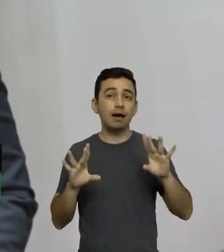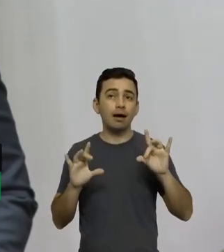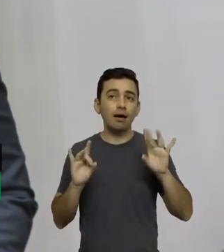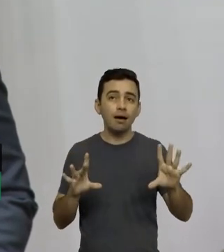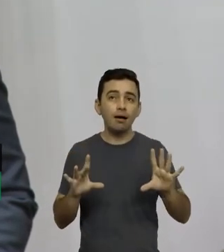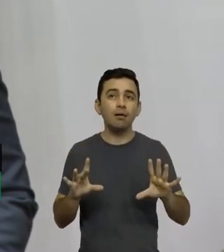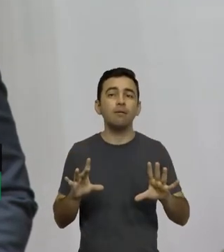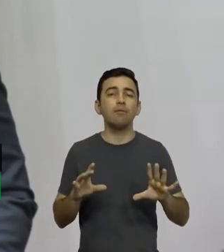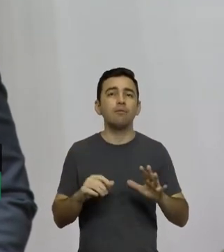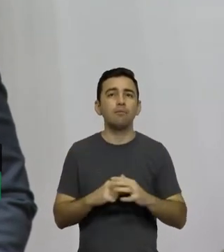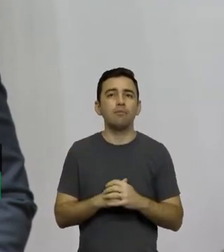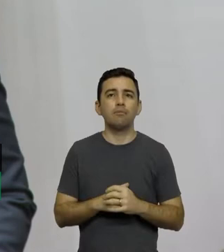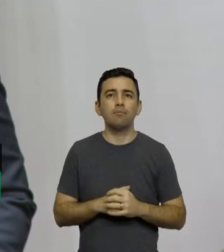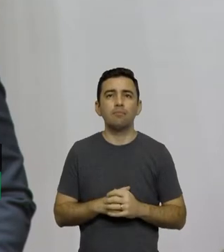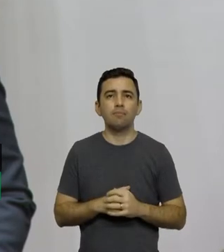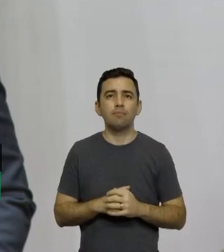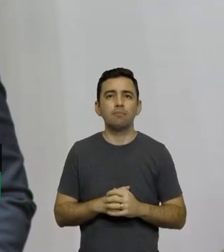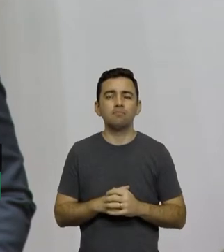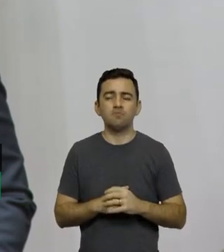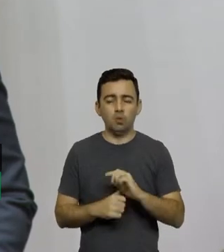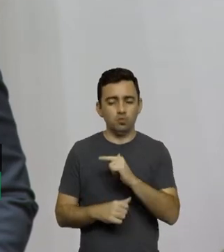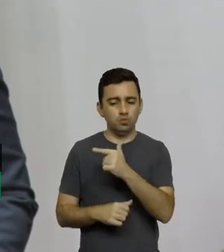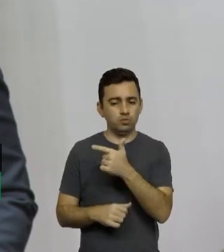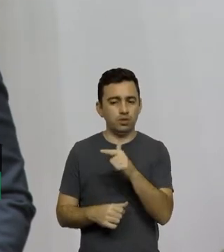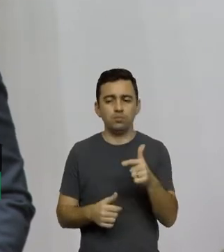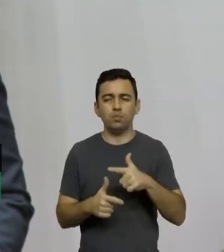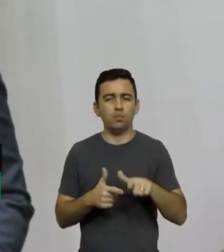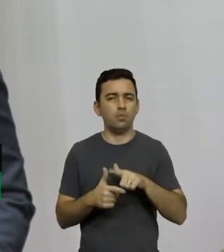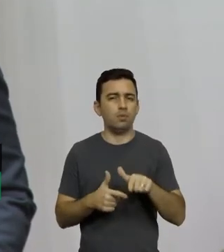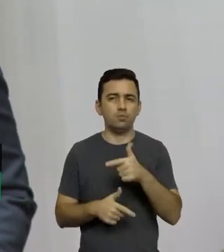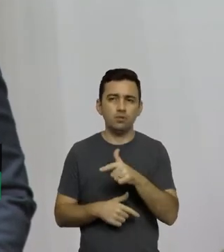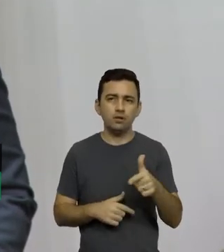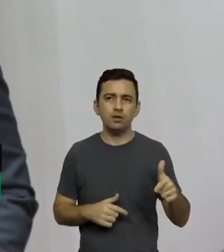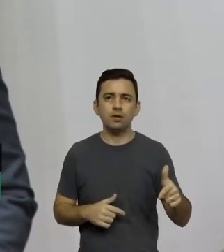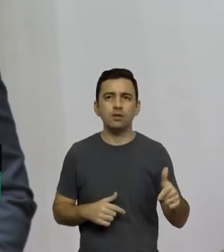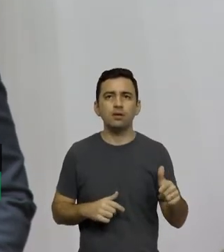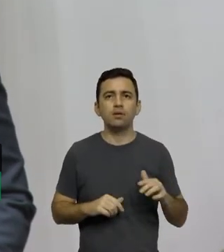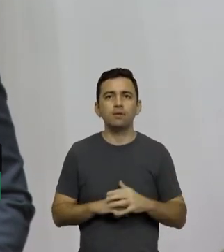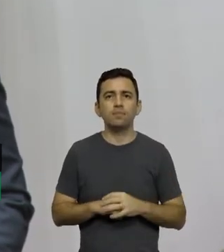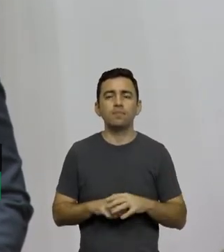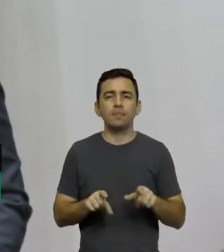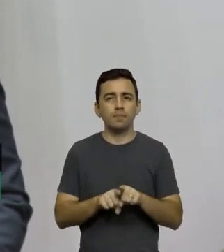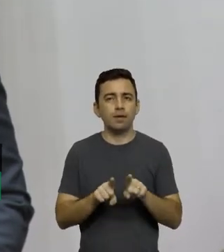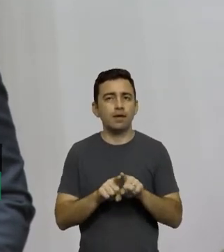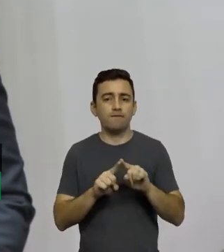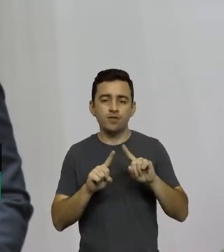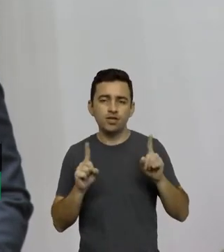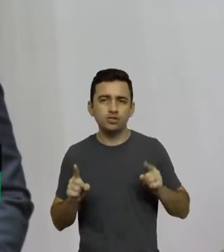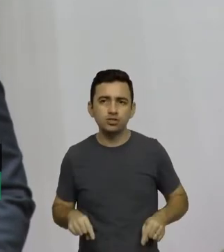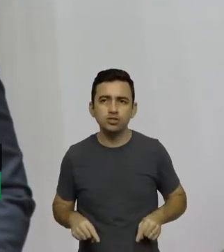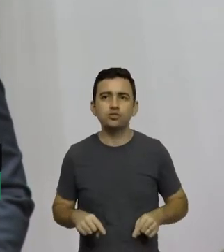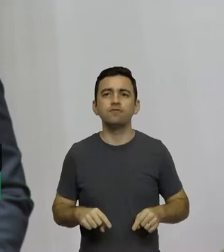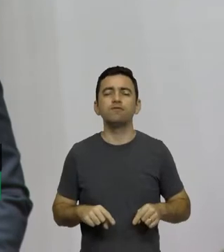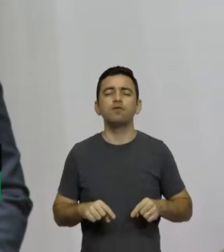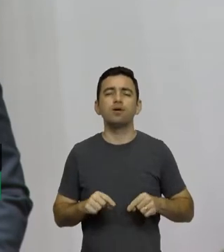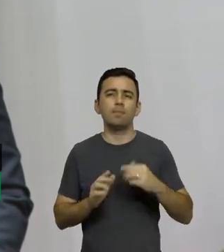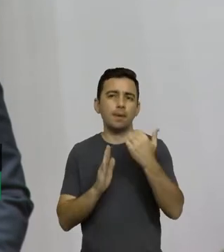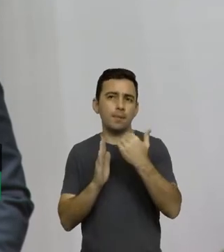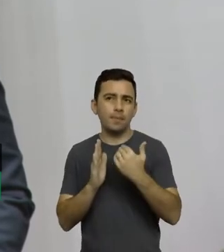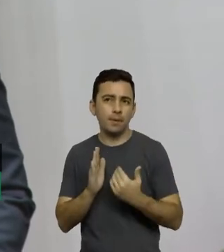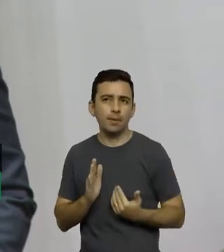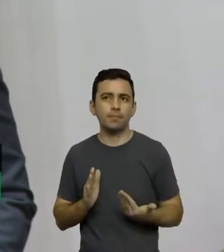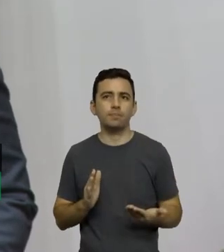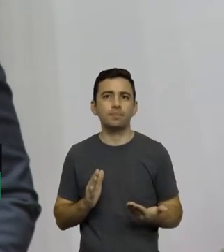especialistas. Não tem problema. Em relação ao quadro de efetivo, também não tem problema. Os